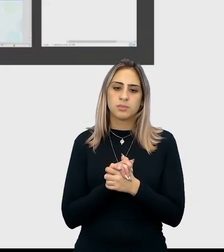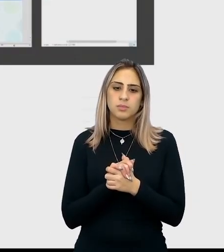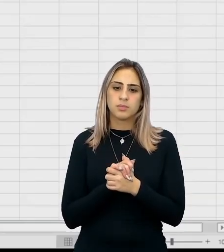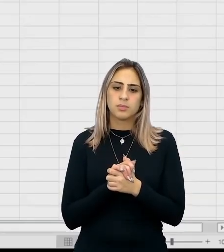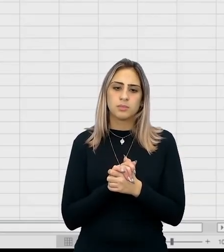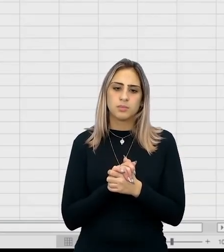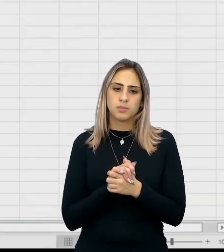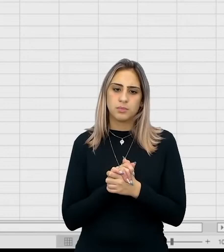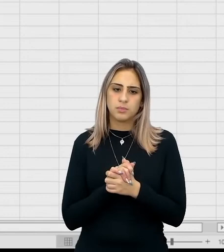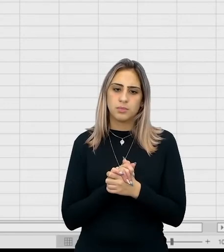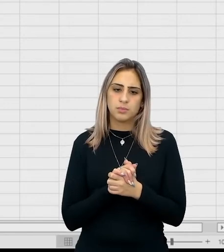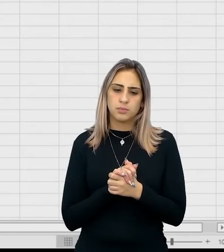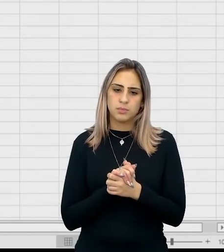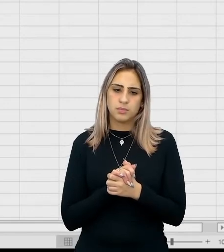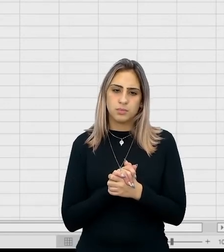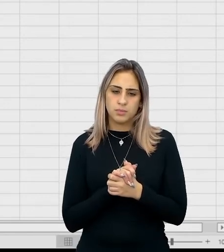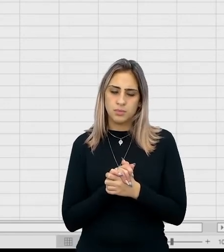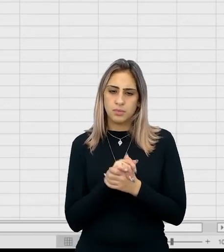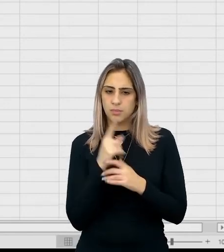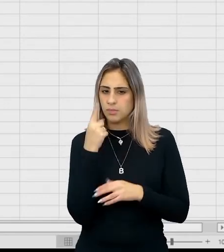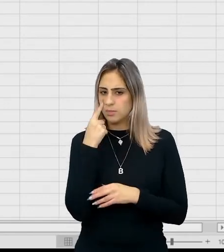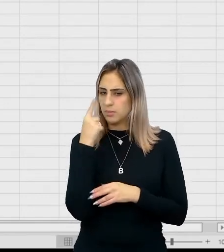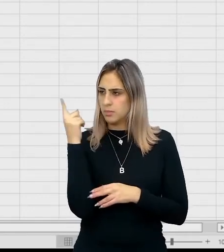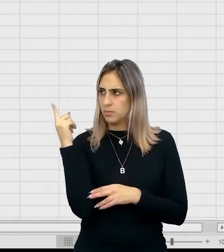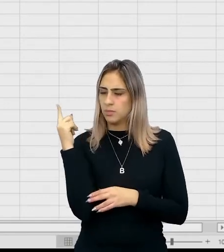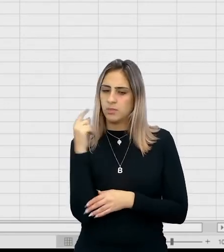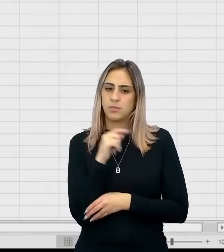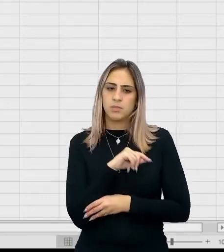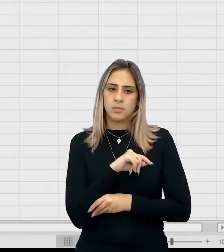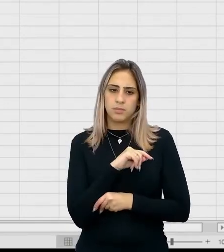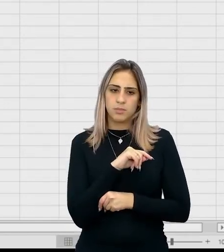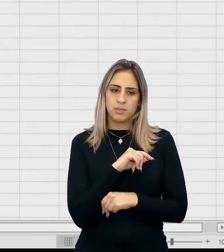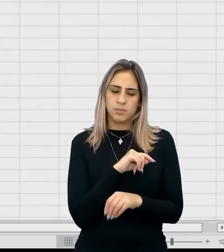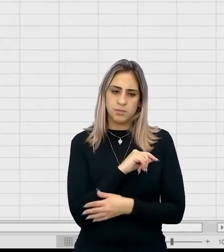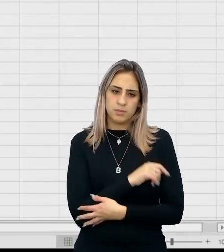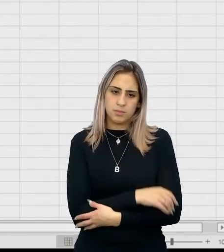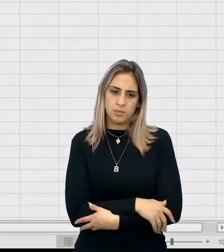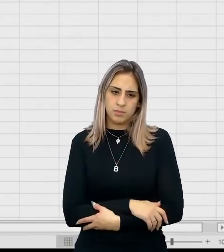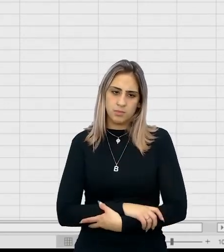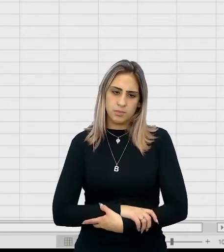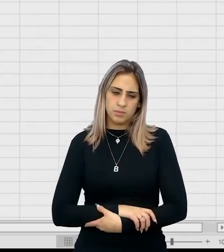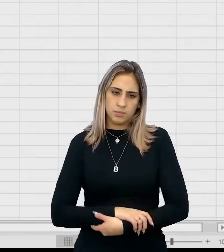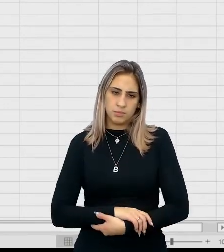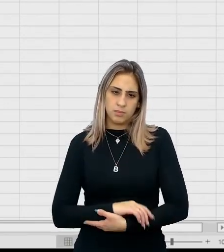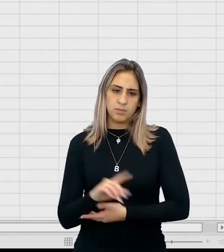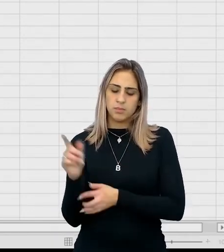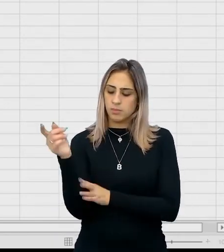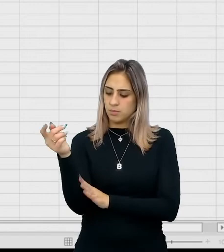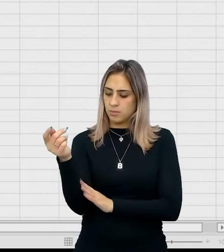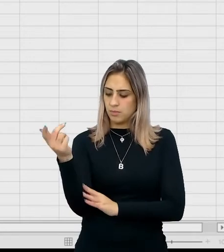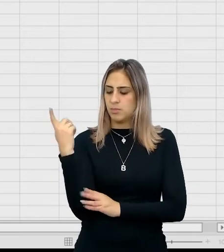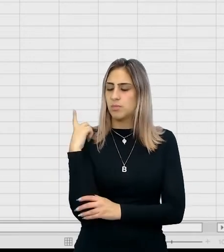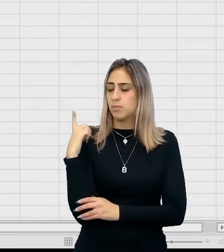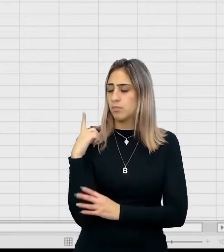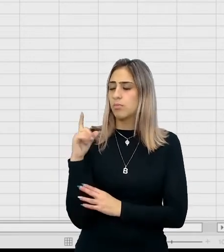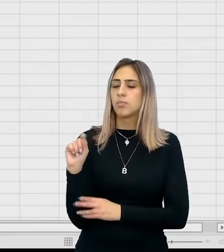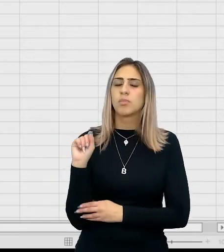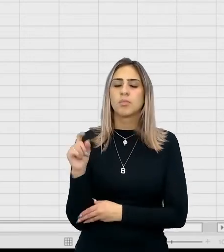Excel. Está aqui o Excel. Então, a gente tem, primeiramente, aí que a gente tem